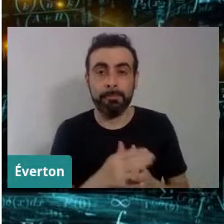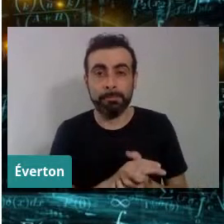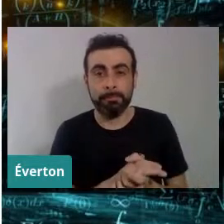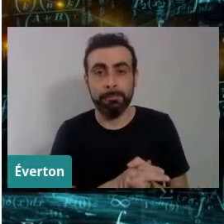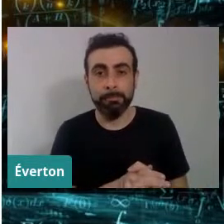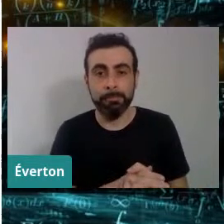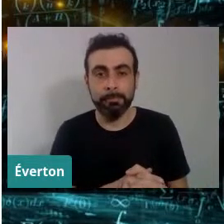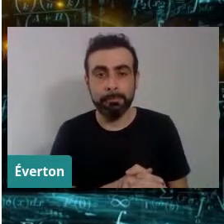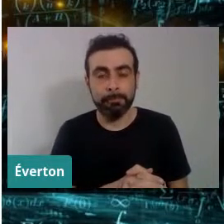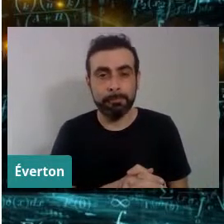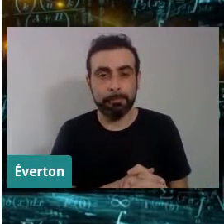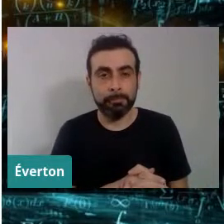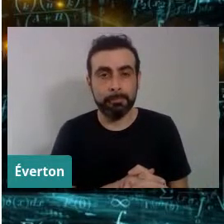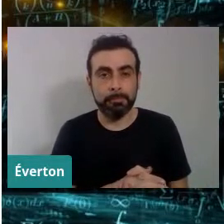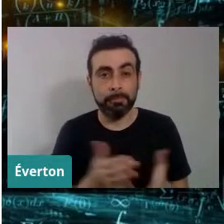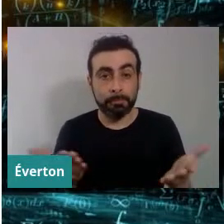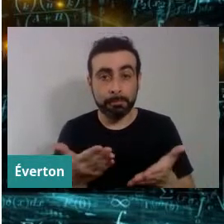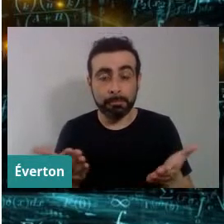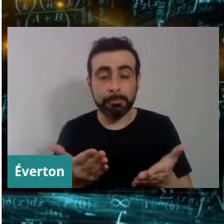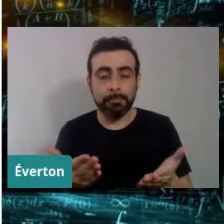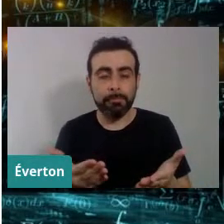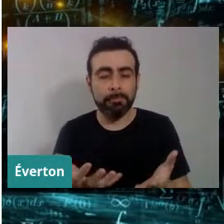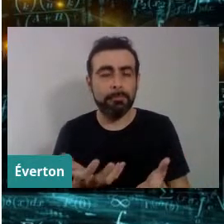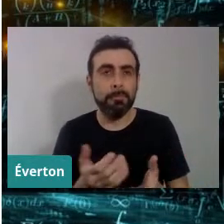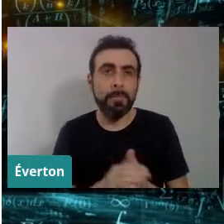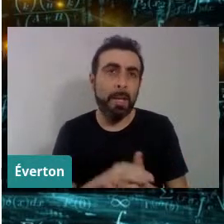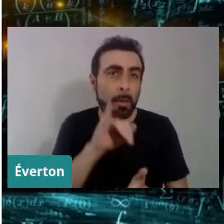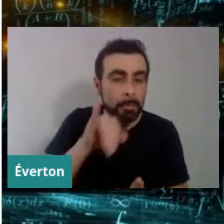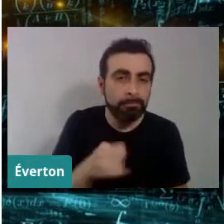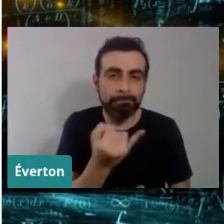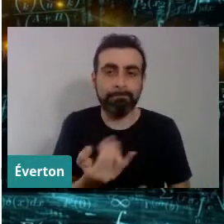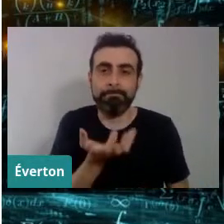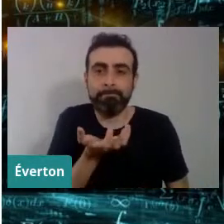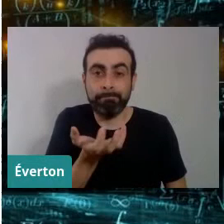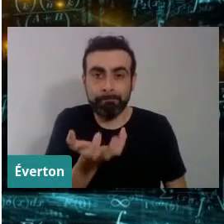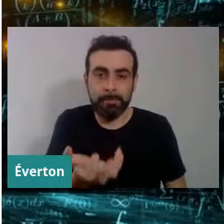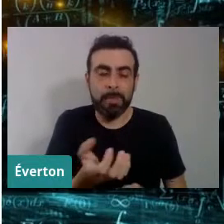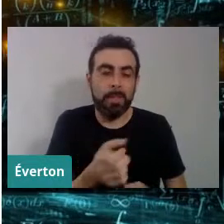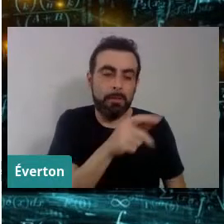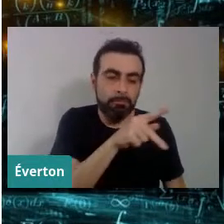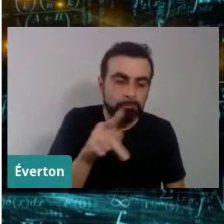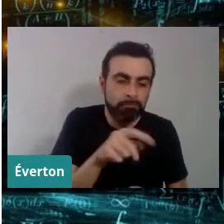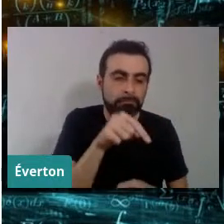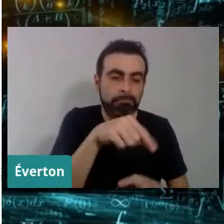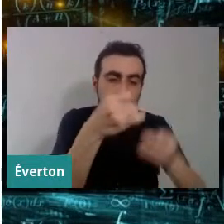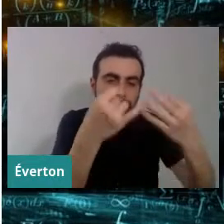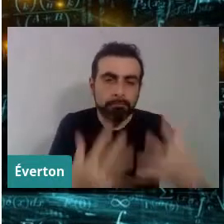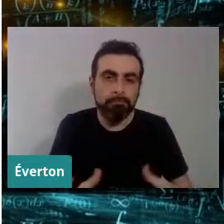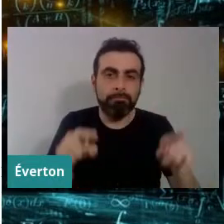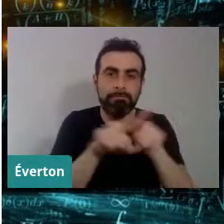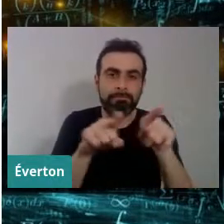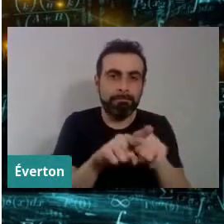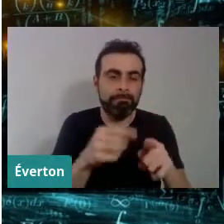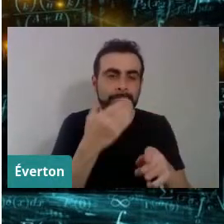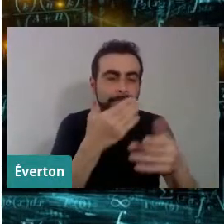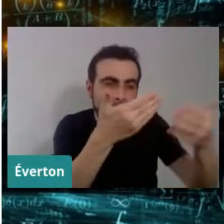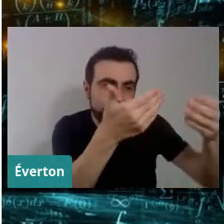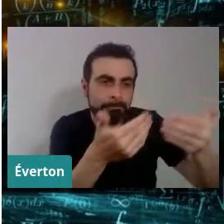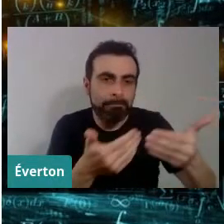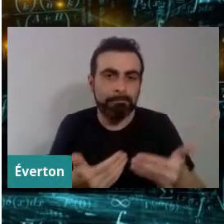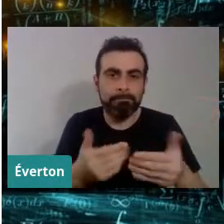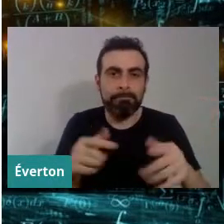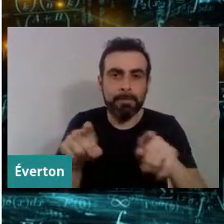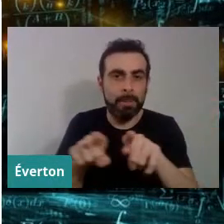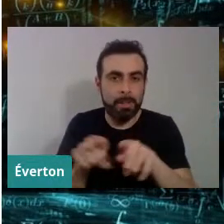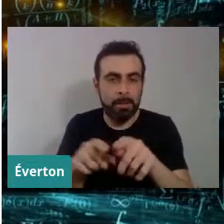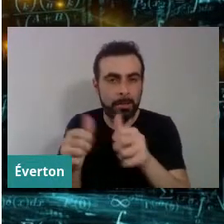eu quero agora, nesse momento, aproveitar que eu estou falando desses professores e quero convidar para fazer parte aqui comigo